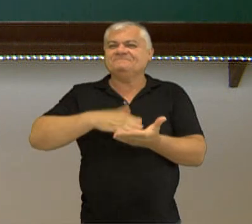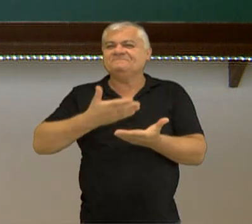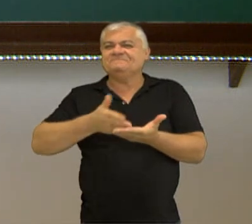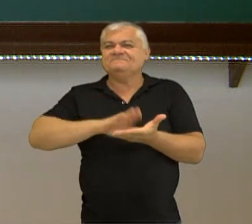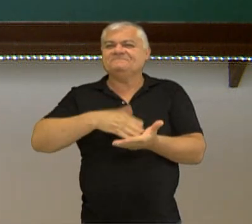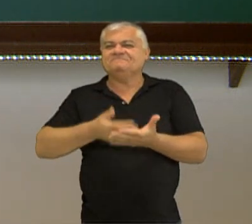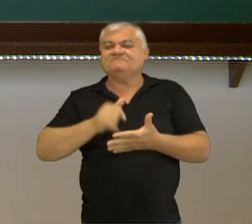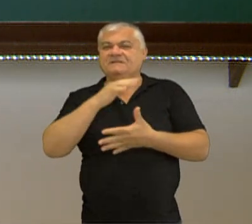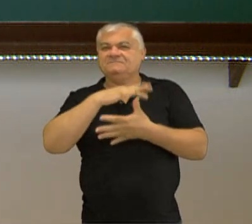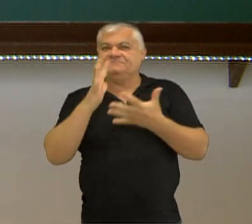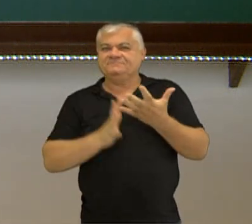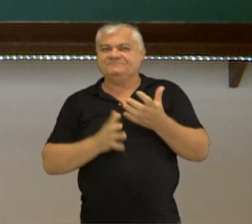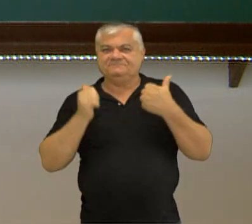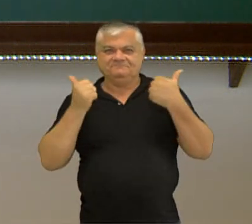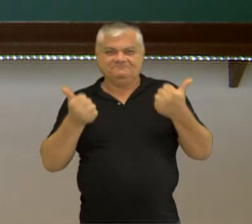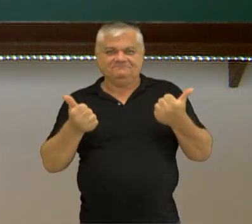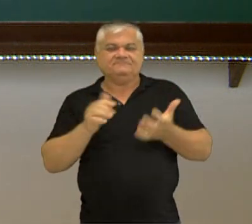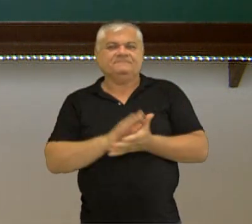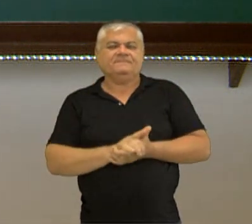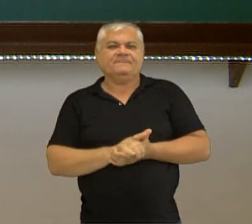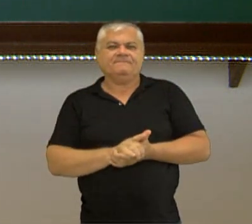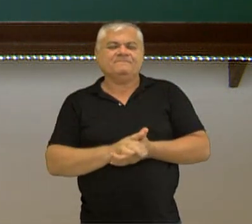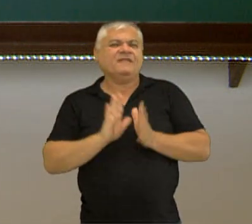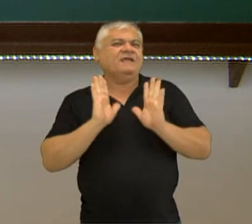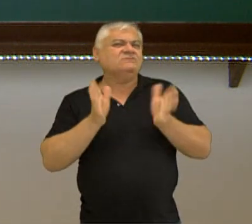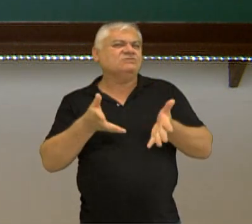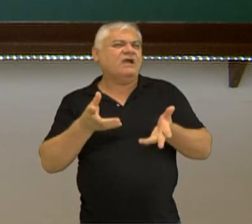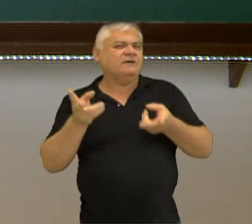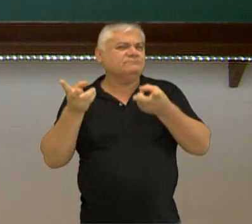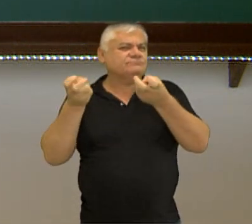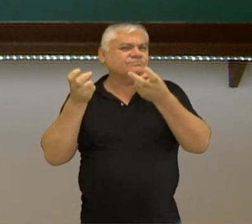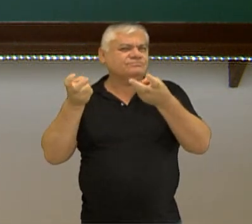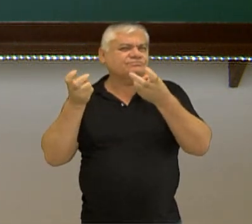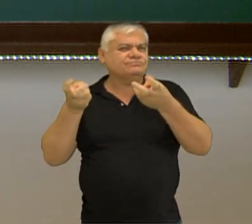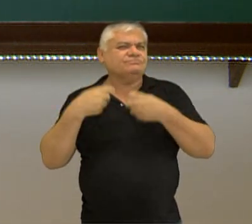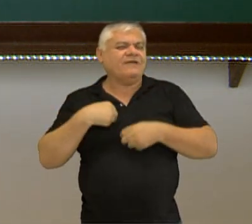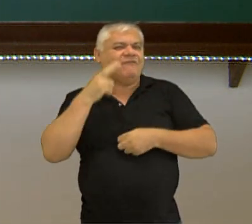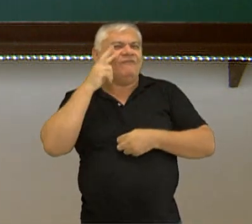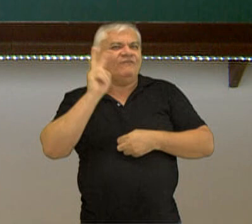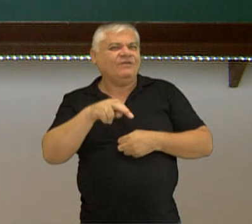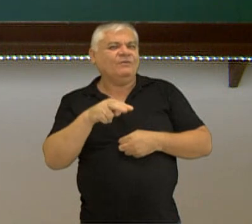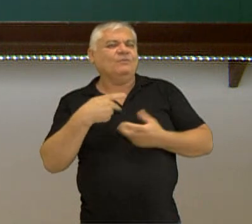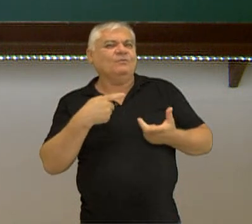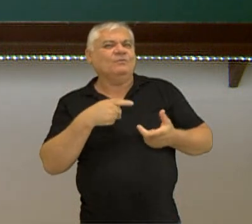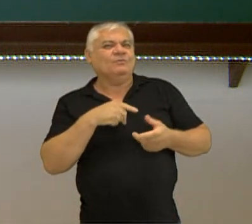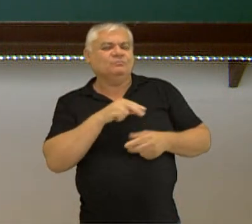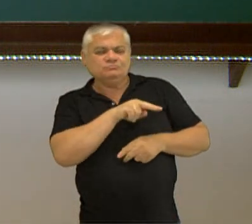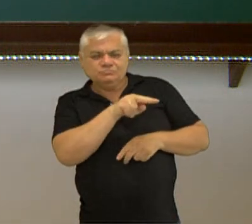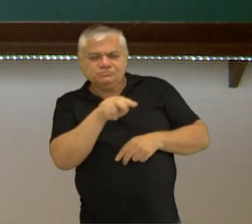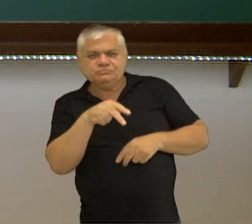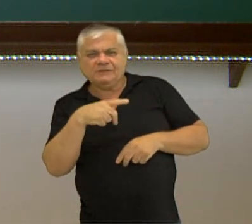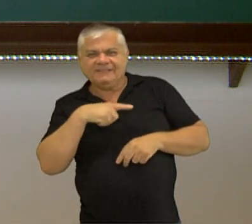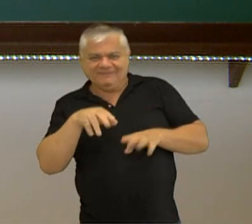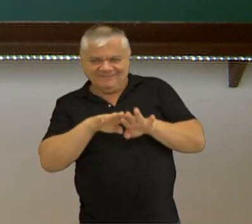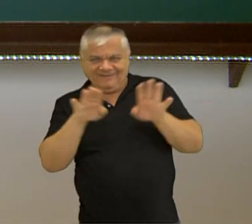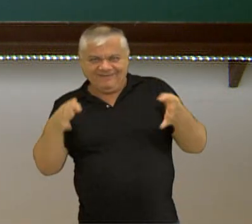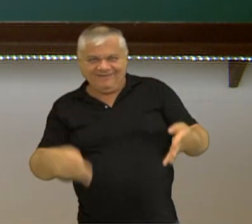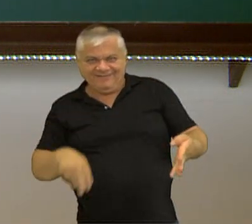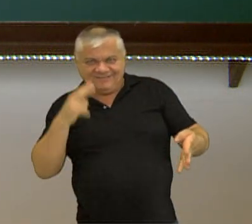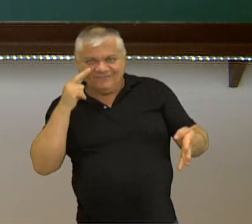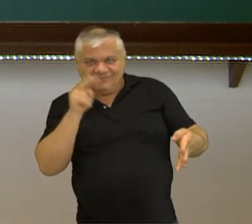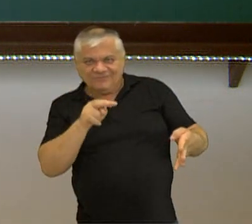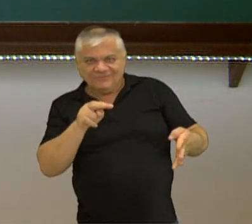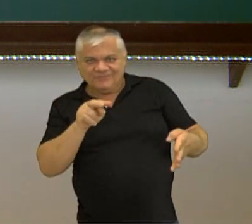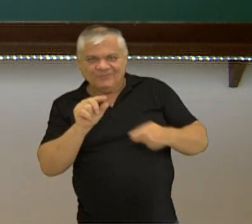a interpretação. Vocês já viram, já verificaram, já observaram que aqui na bancada nós